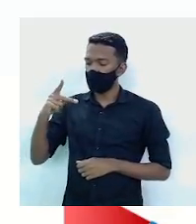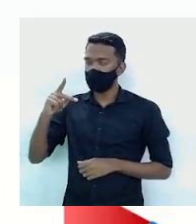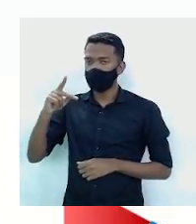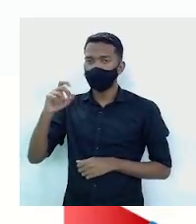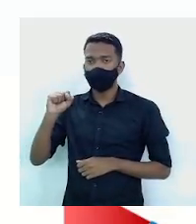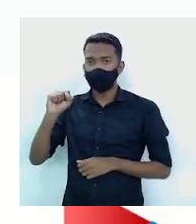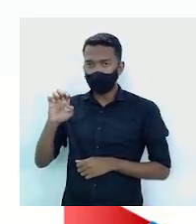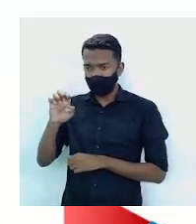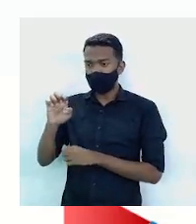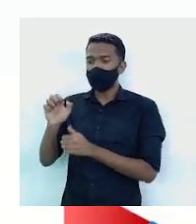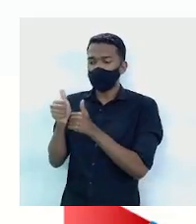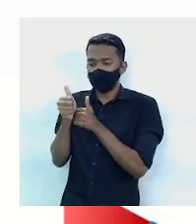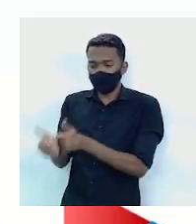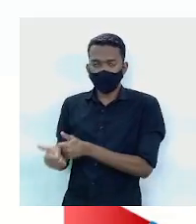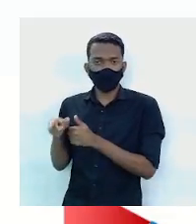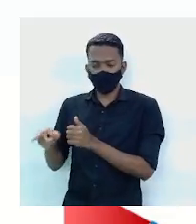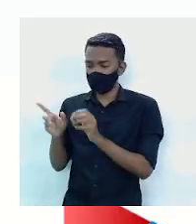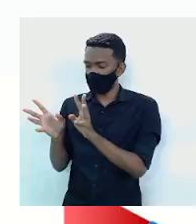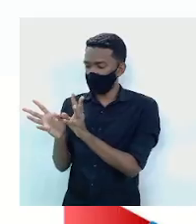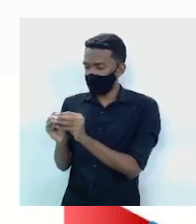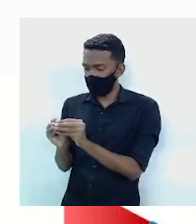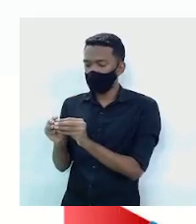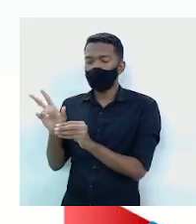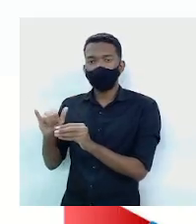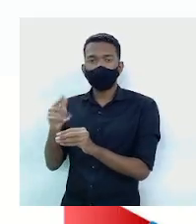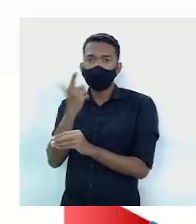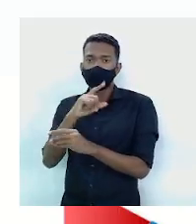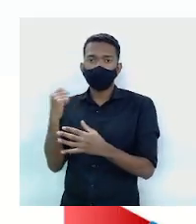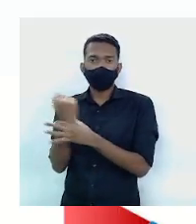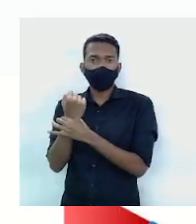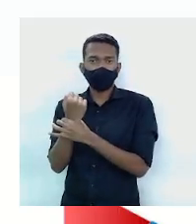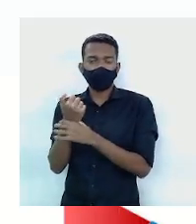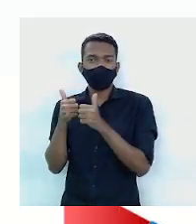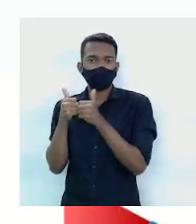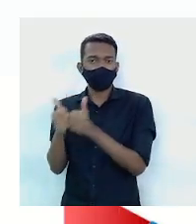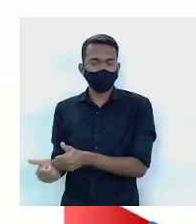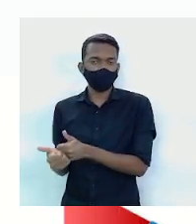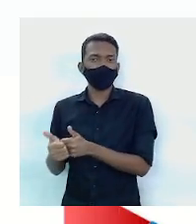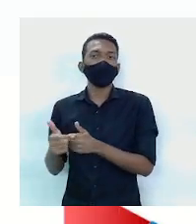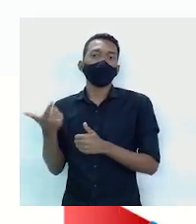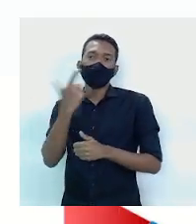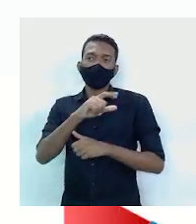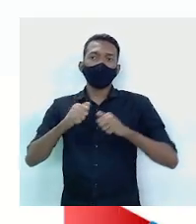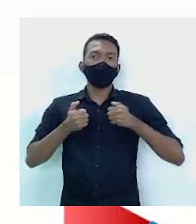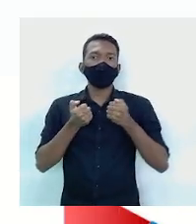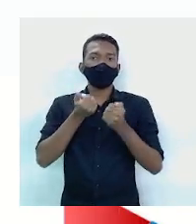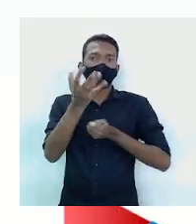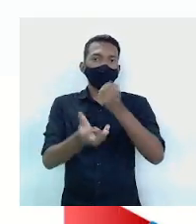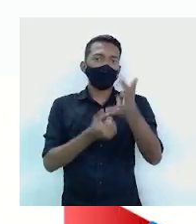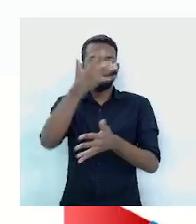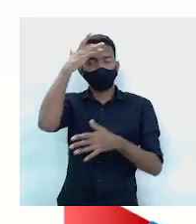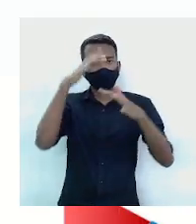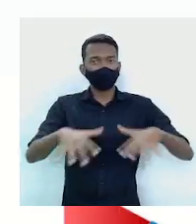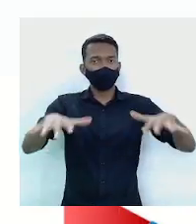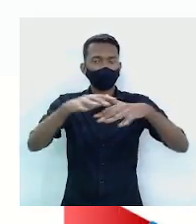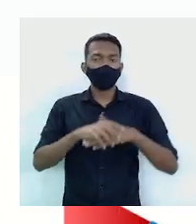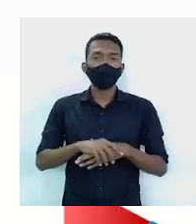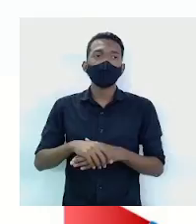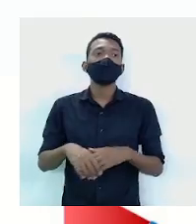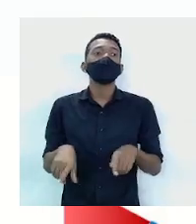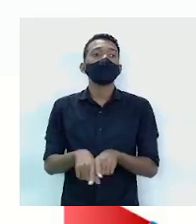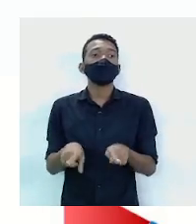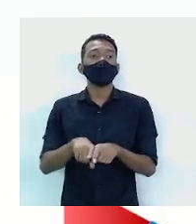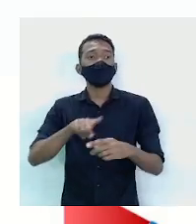mais segurança para poder se dirigir às pessoas, certo? Outra dica importante é pensar